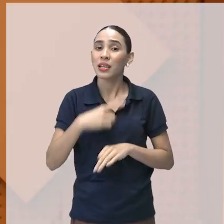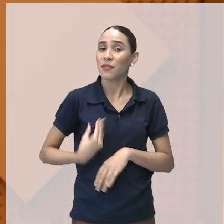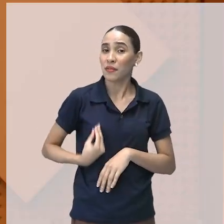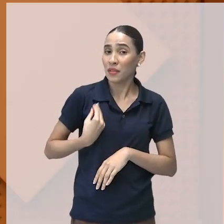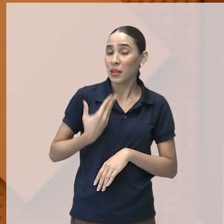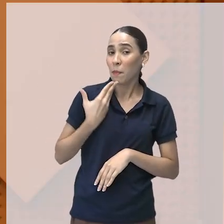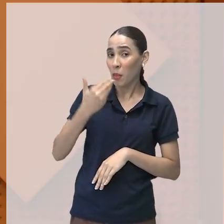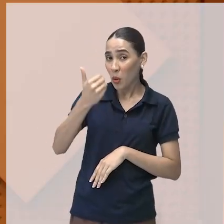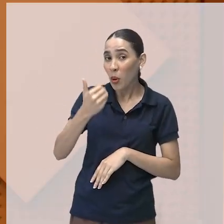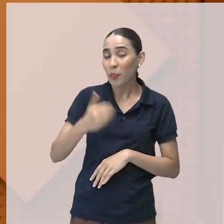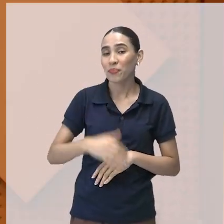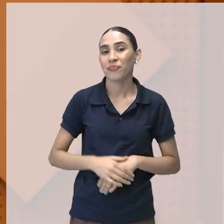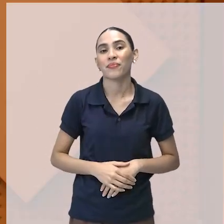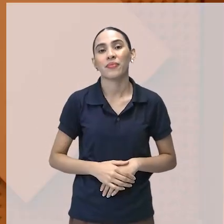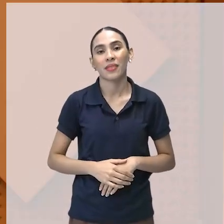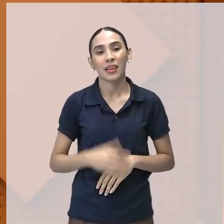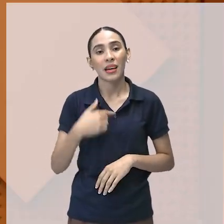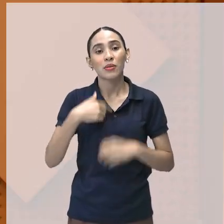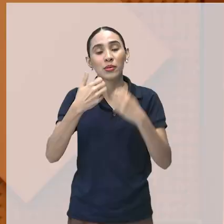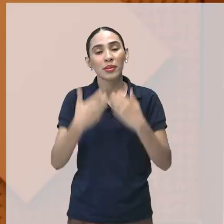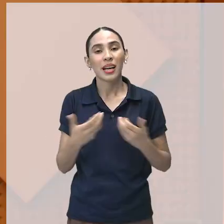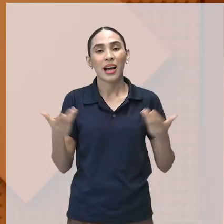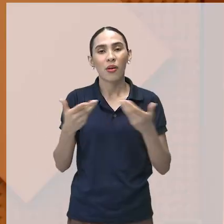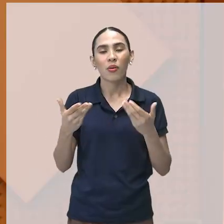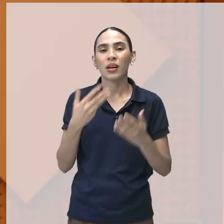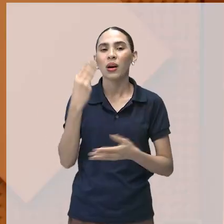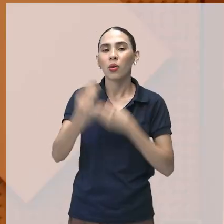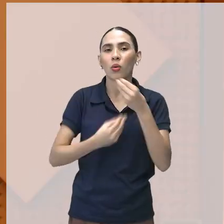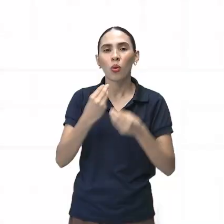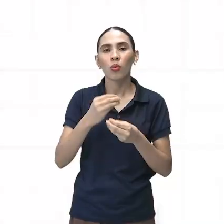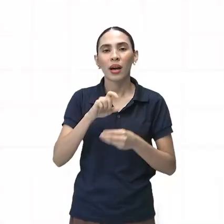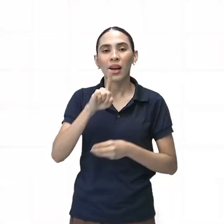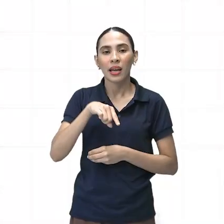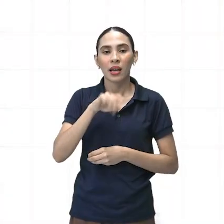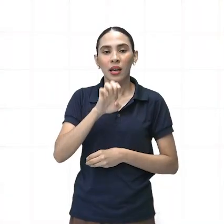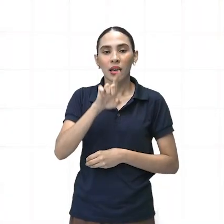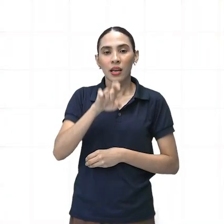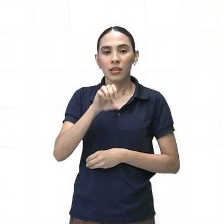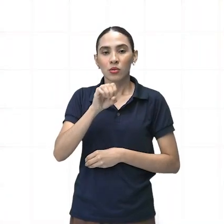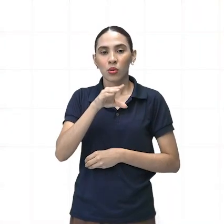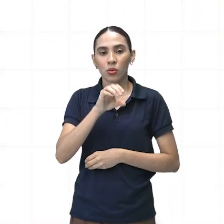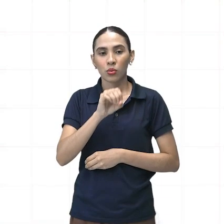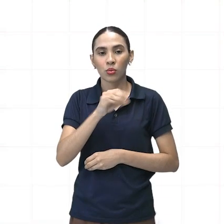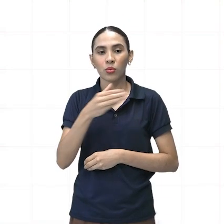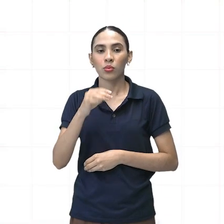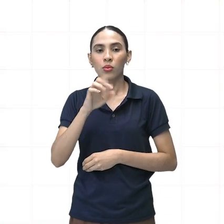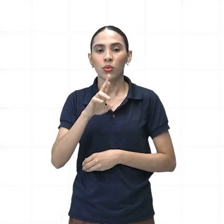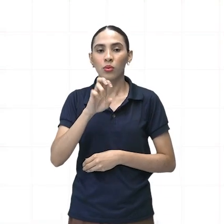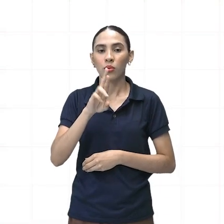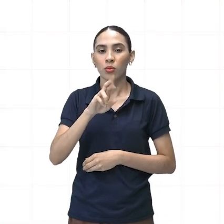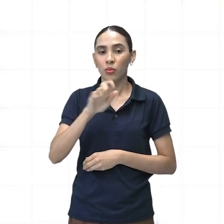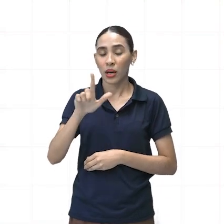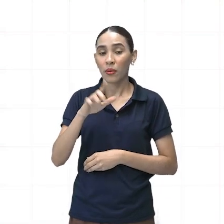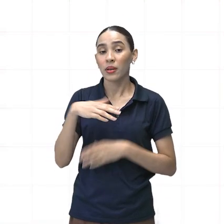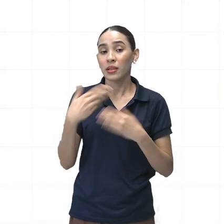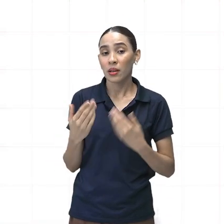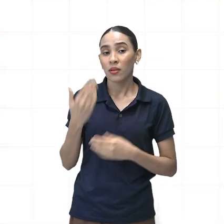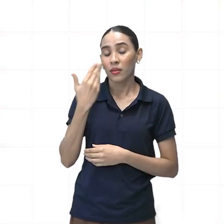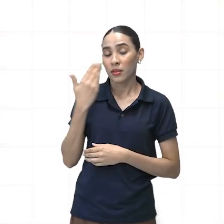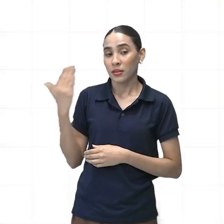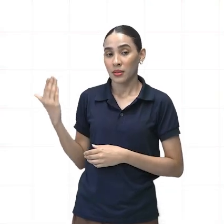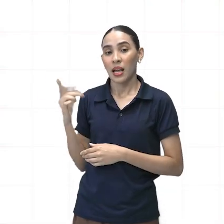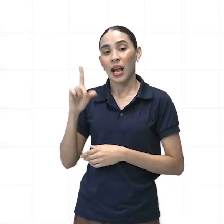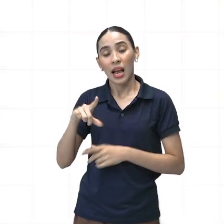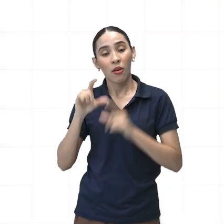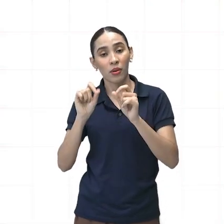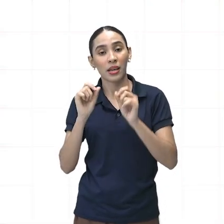na cidade, certo? Vou explicar melhor aqui para vocês como é o êxodo rural. Acompanhe aqui comigo. Bem, como eu falei para vocês, o êxodo rural